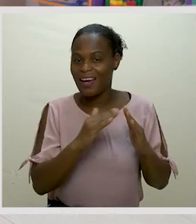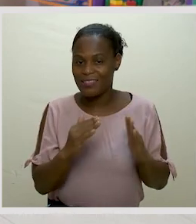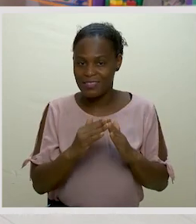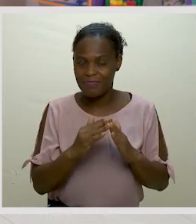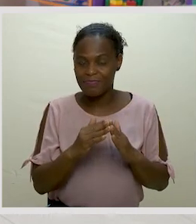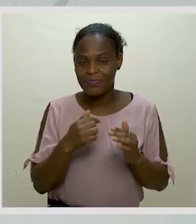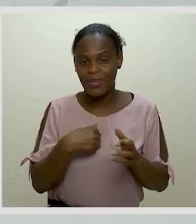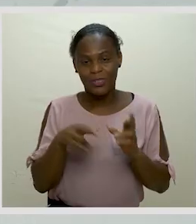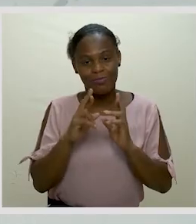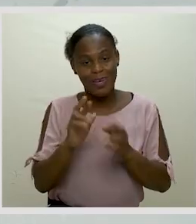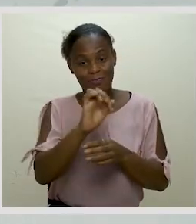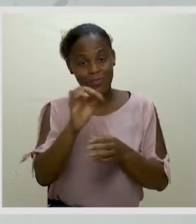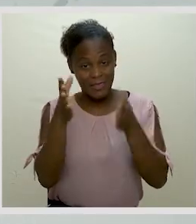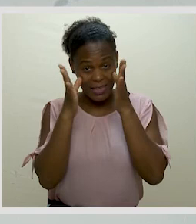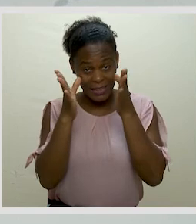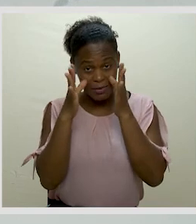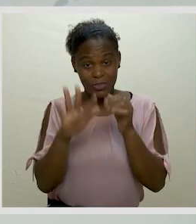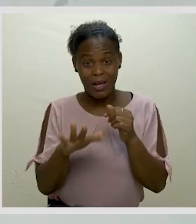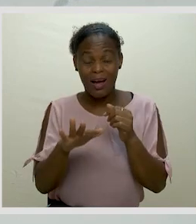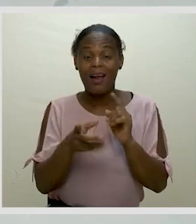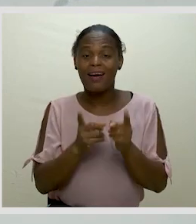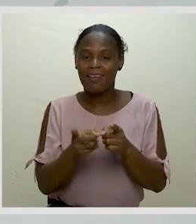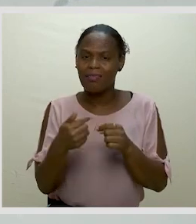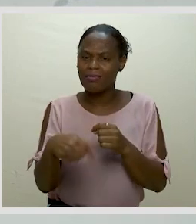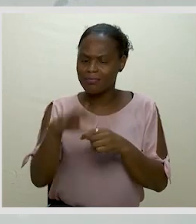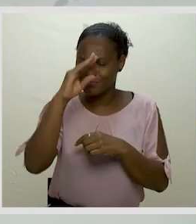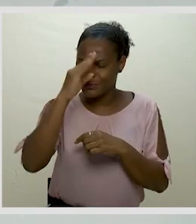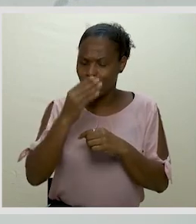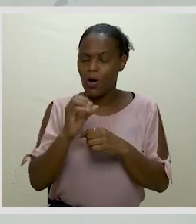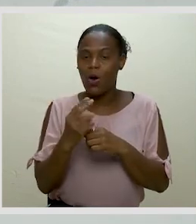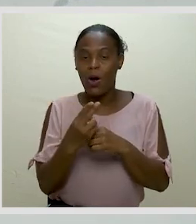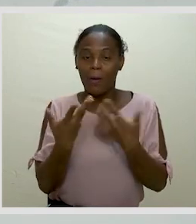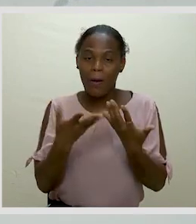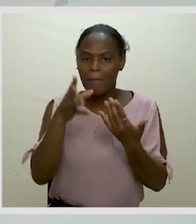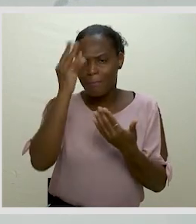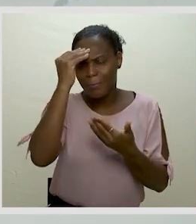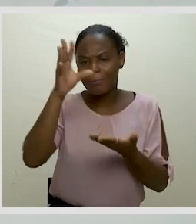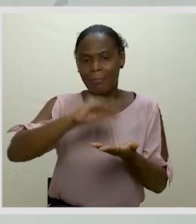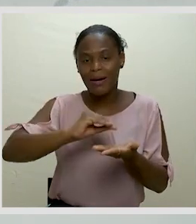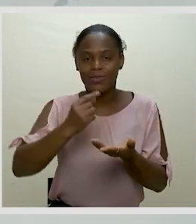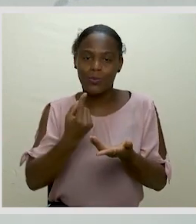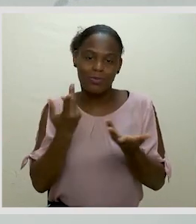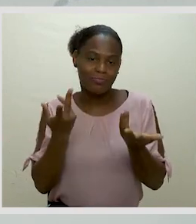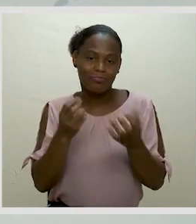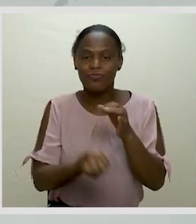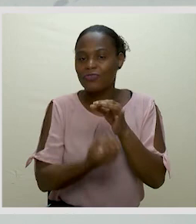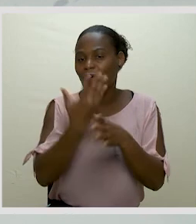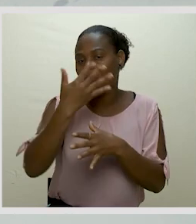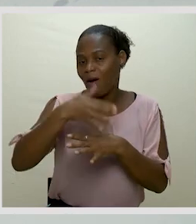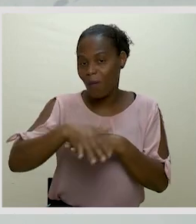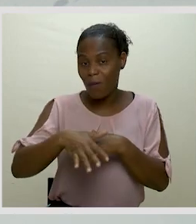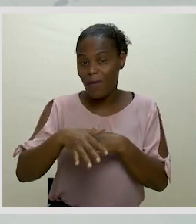Casa. Espero que tenham estado atentos e que tenham sabido ou passado a saber mais sobre